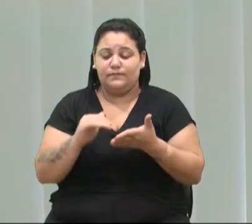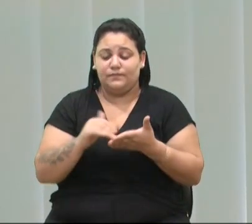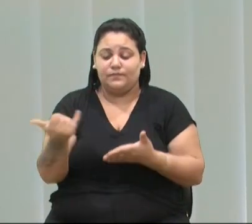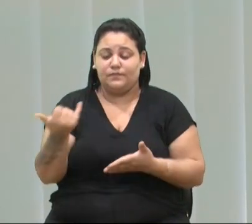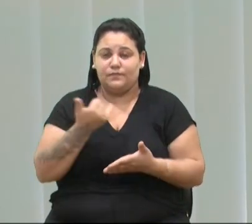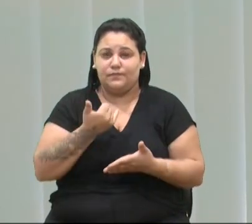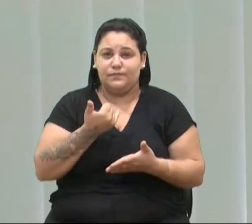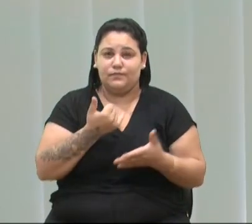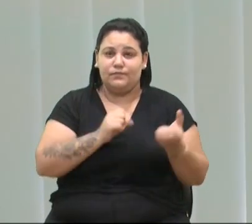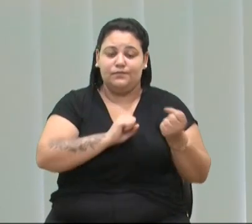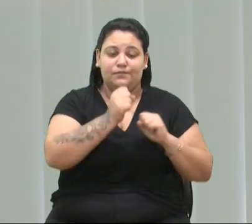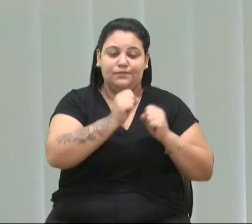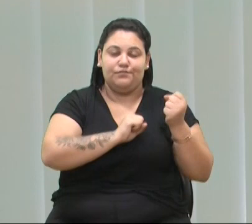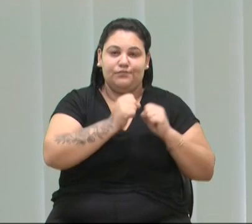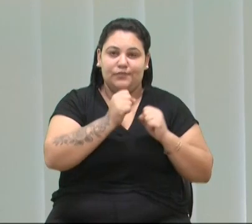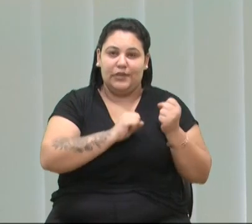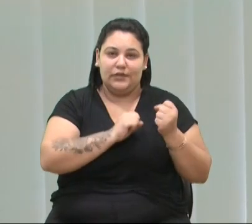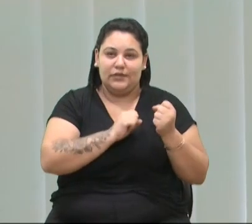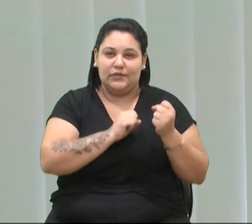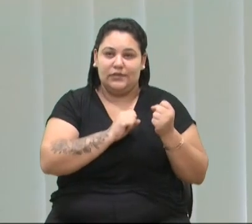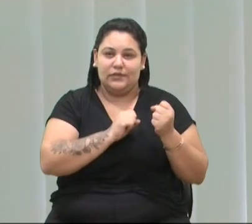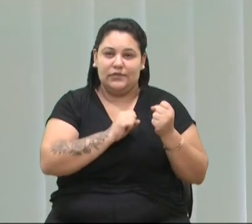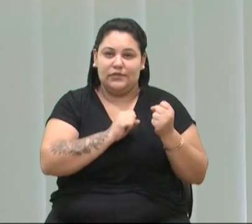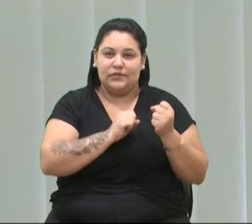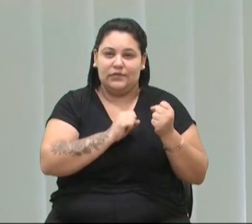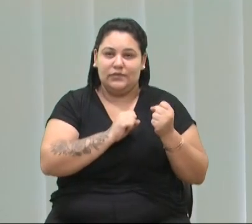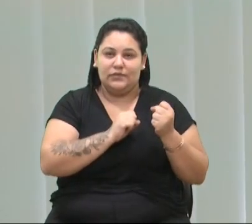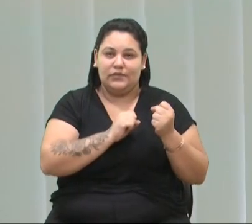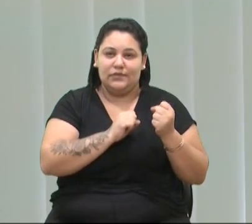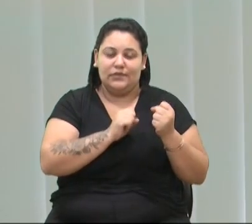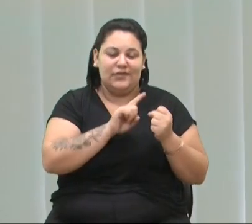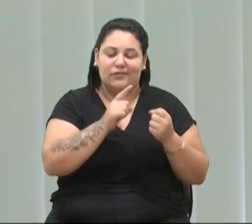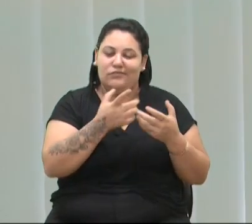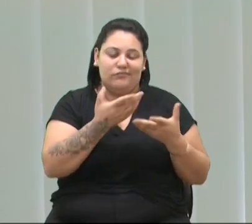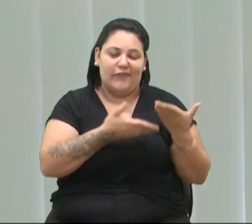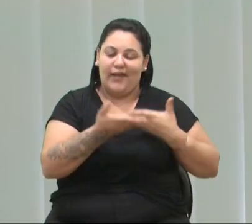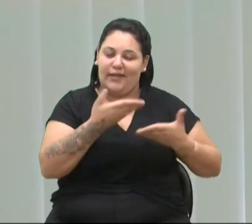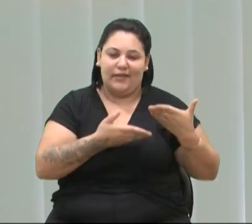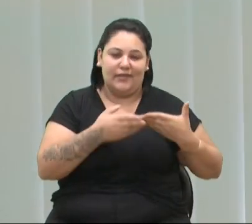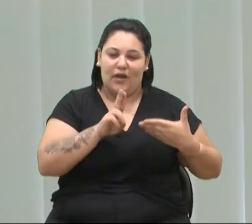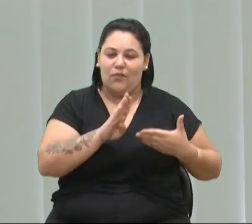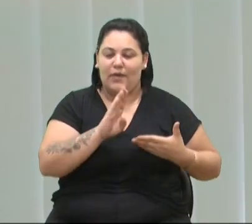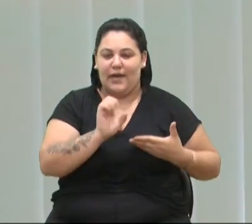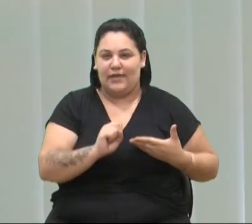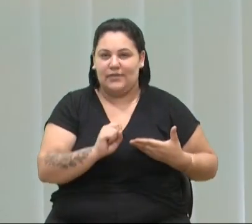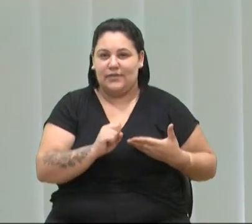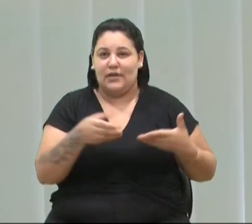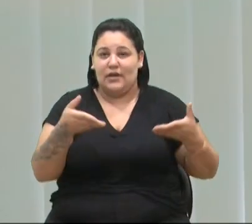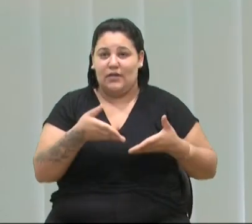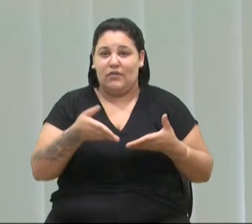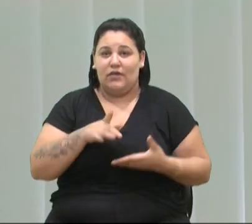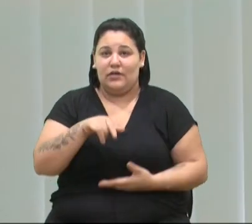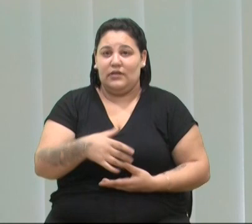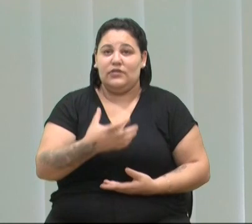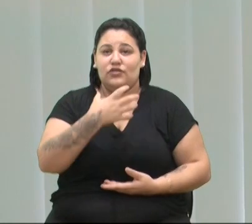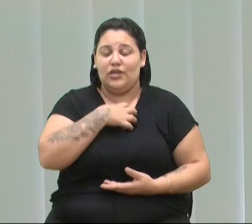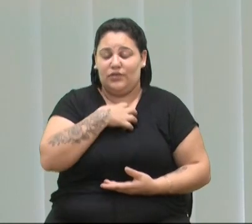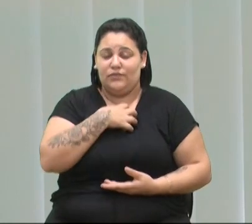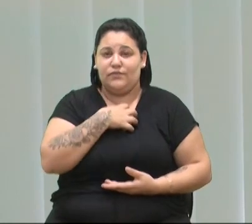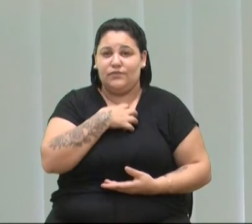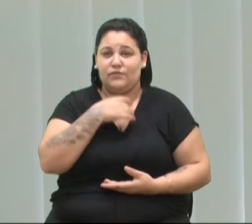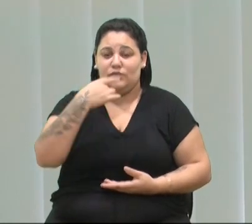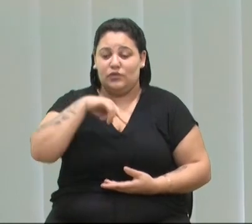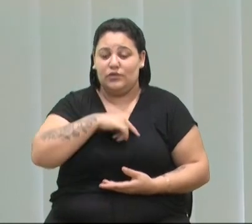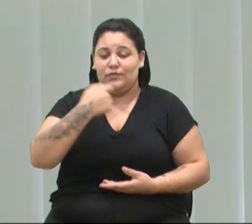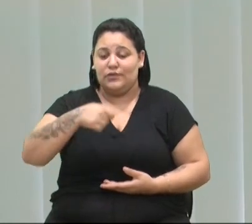declinaram e vão compensar o município de outra forma. Dessa forma, agora a gente vai ter que começar a